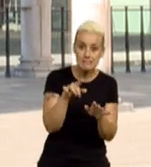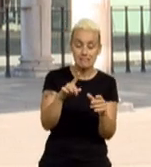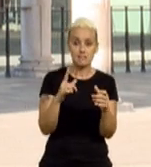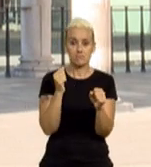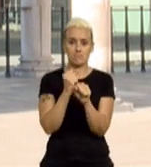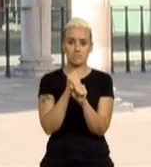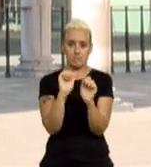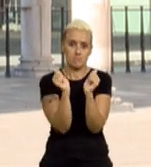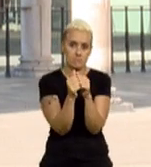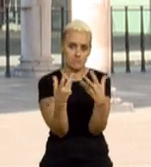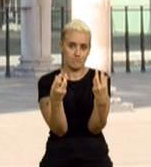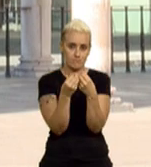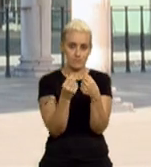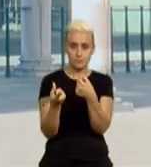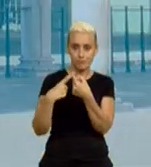no âmbito dessa parceria,